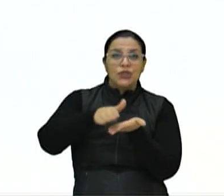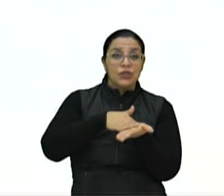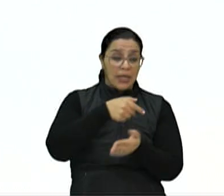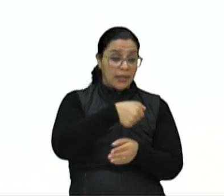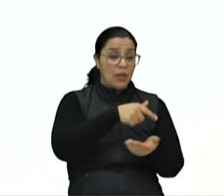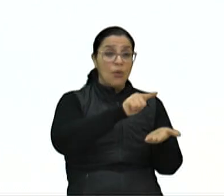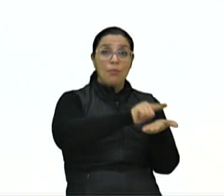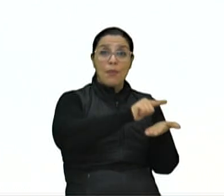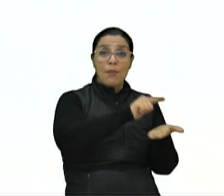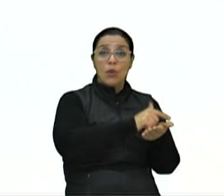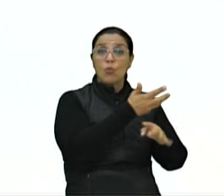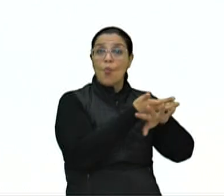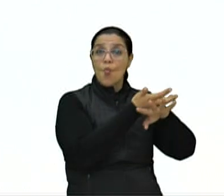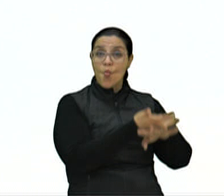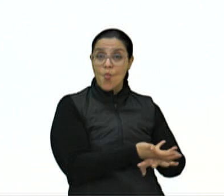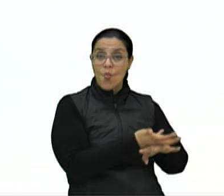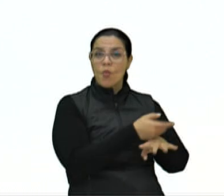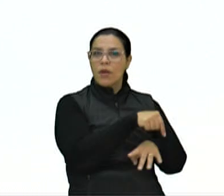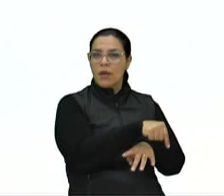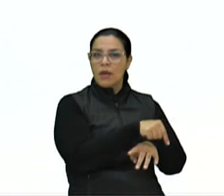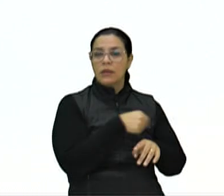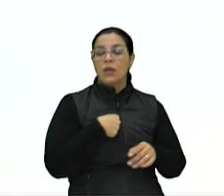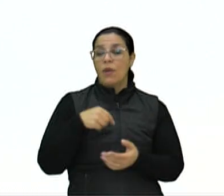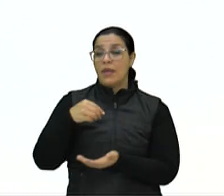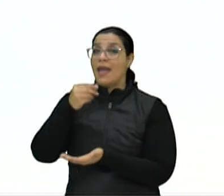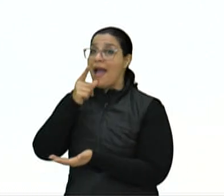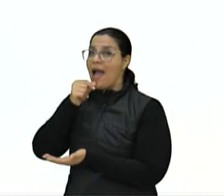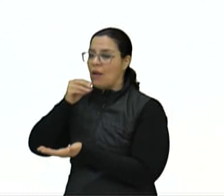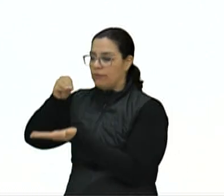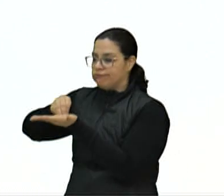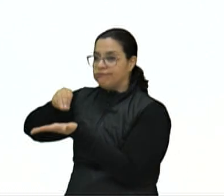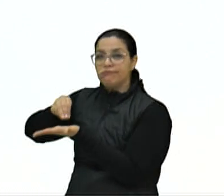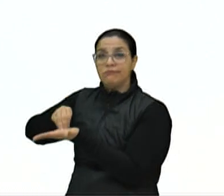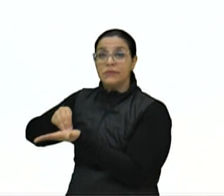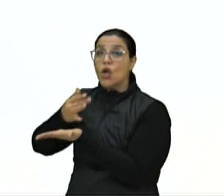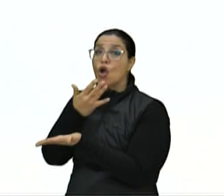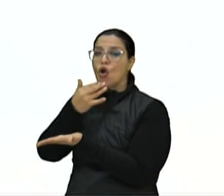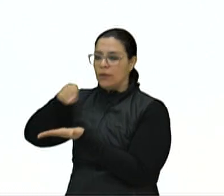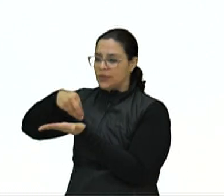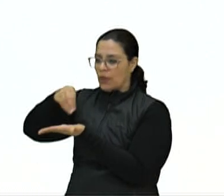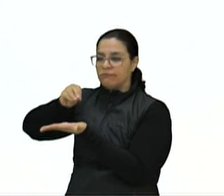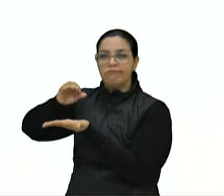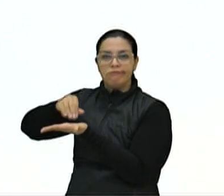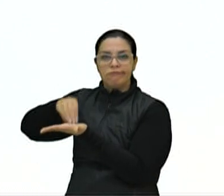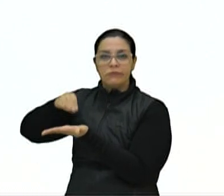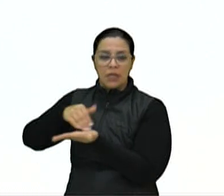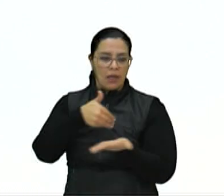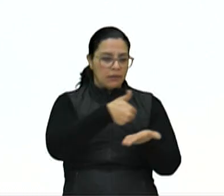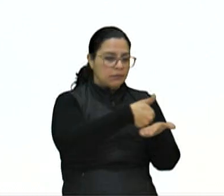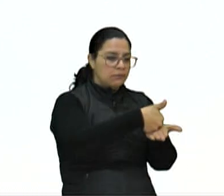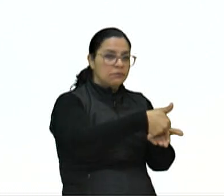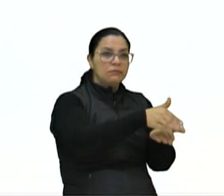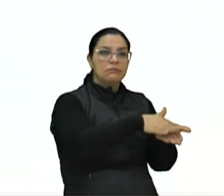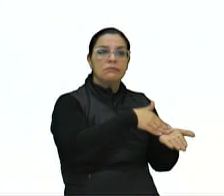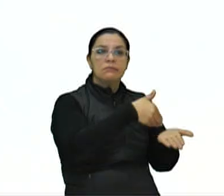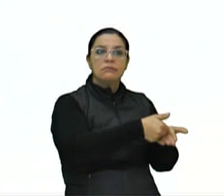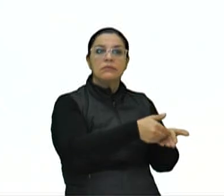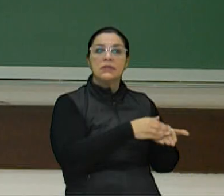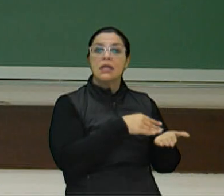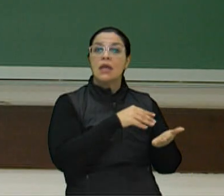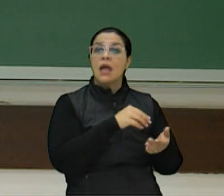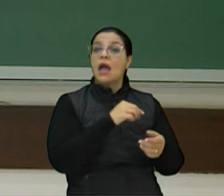está seco, você passa o pincel molhado com a tinta no papel, no local que você passa, a tinta permanece.